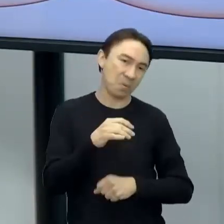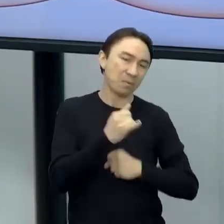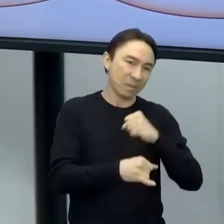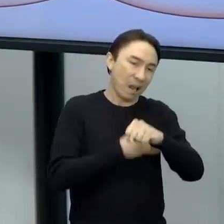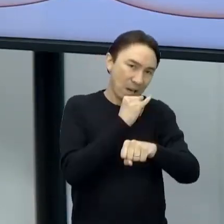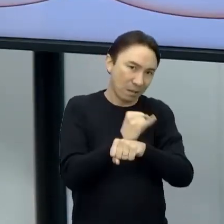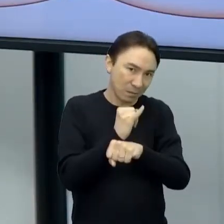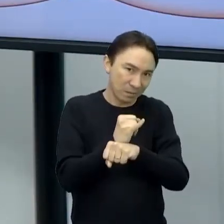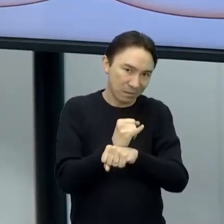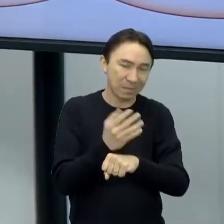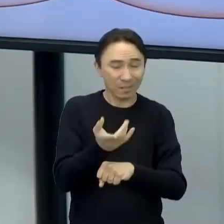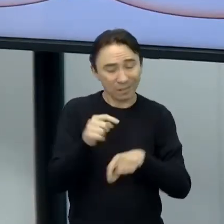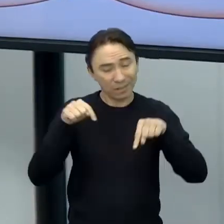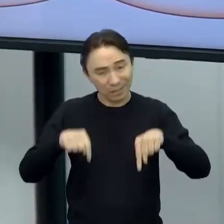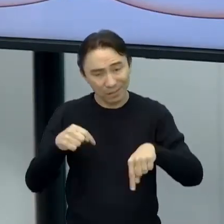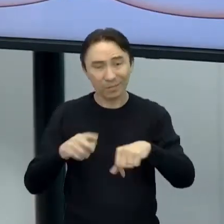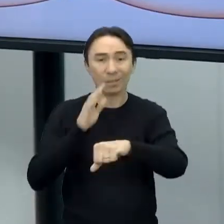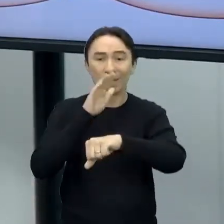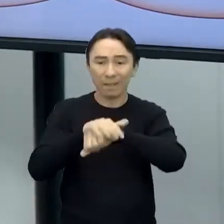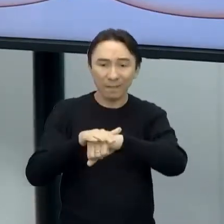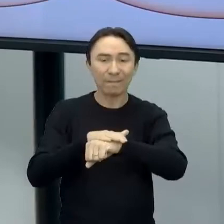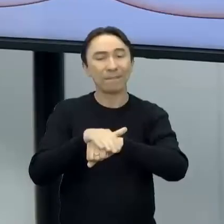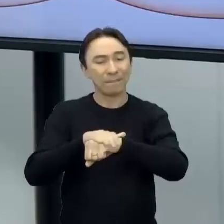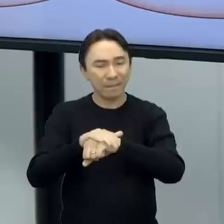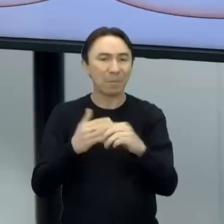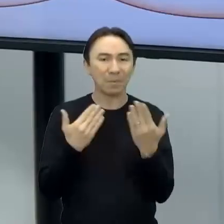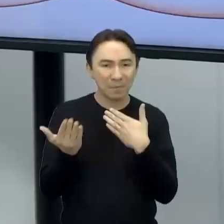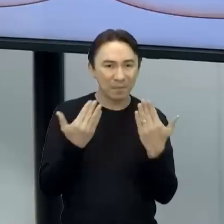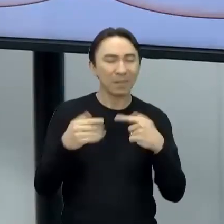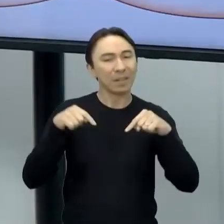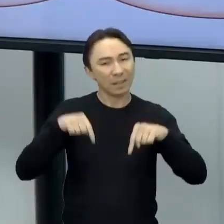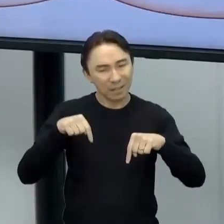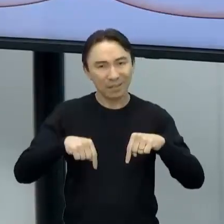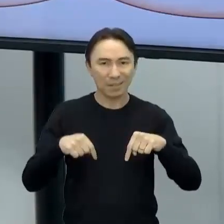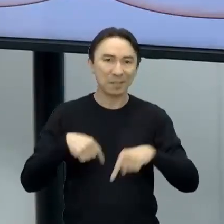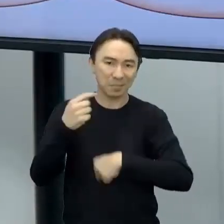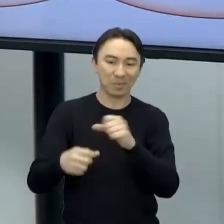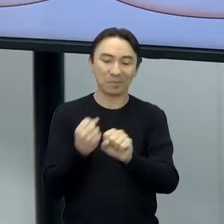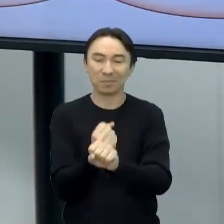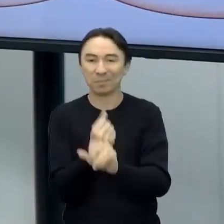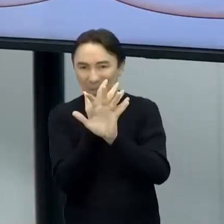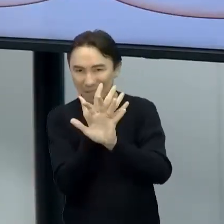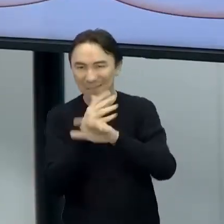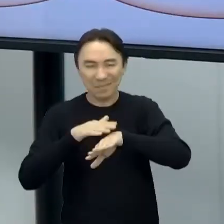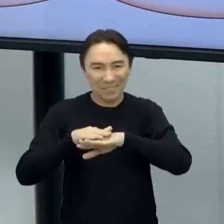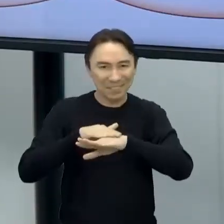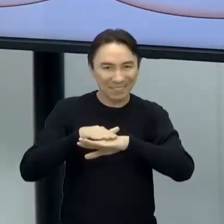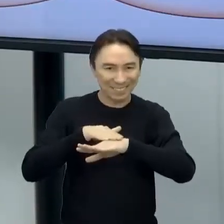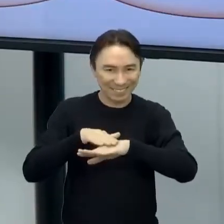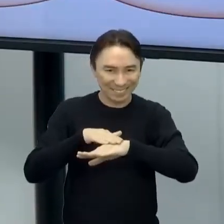conversar comigo aqui na parte mais íntima da nossa aula. Tenham um